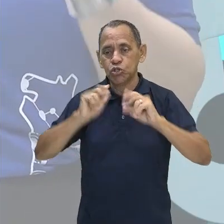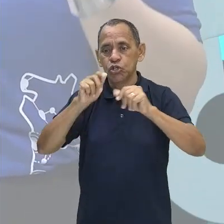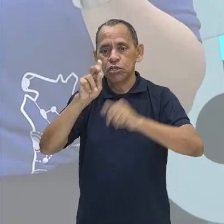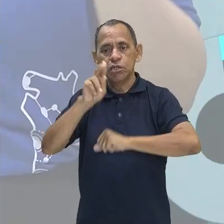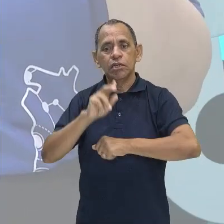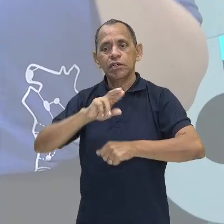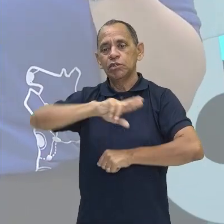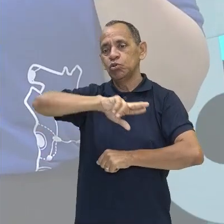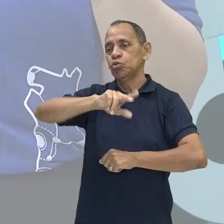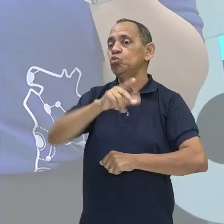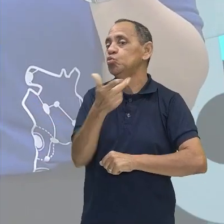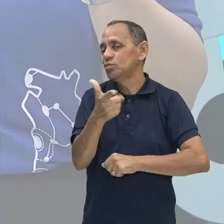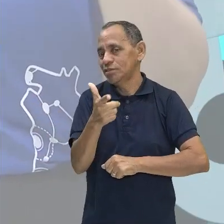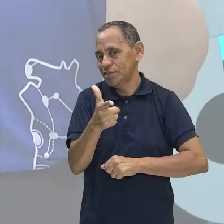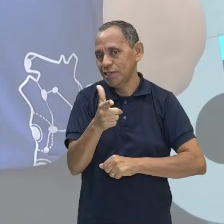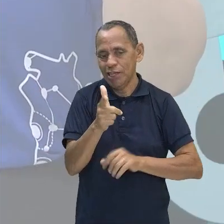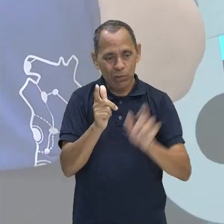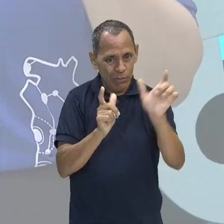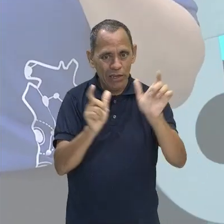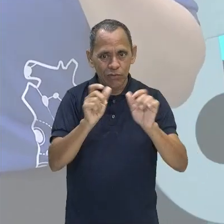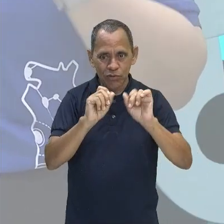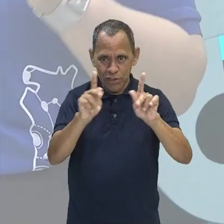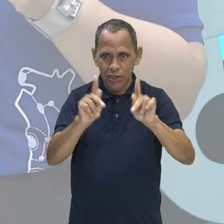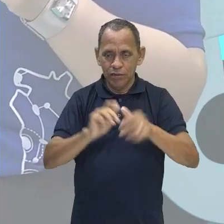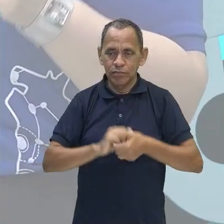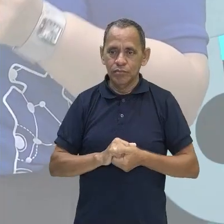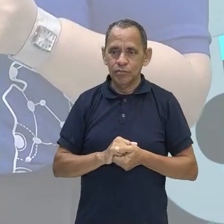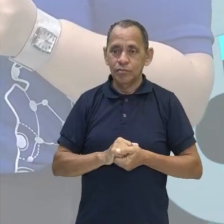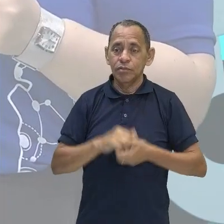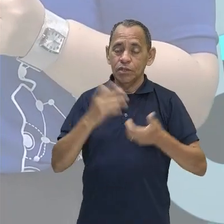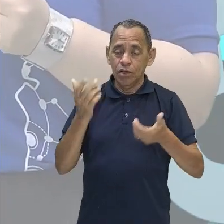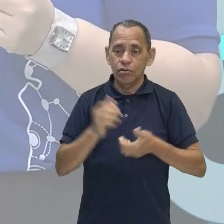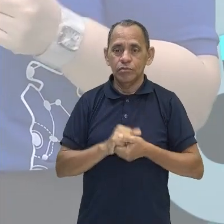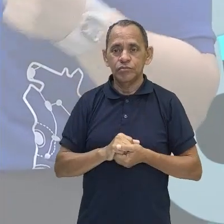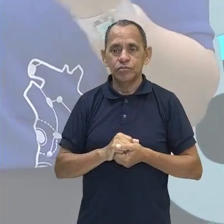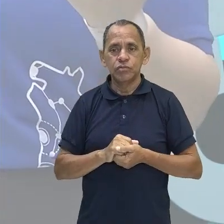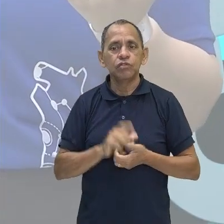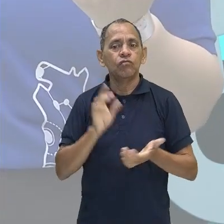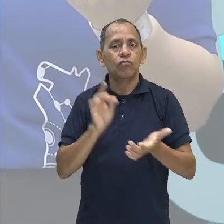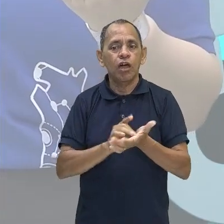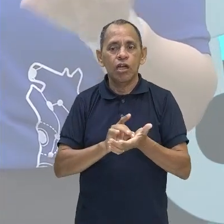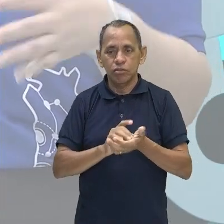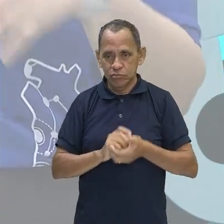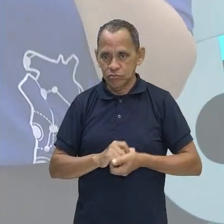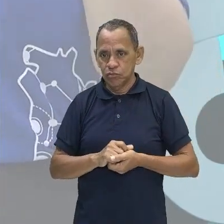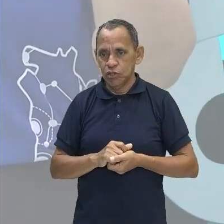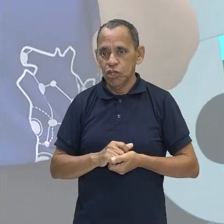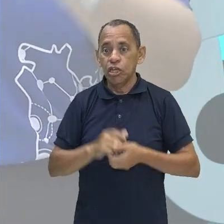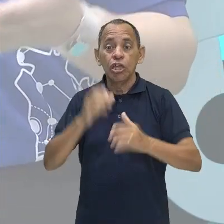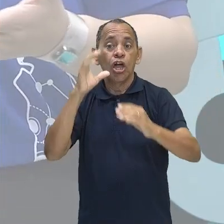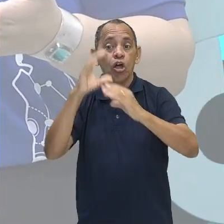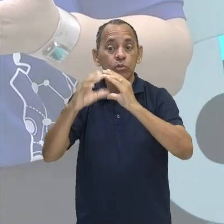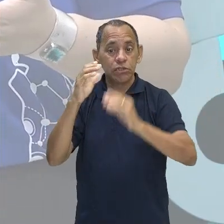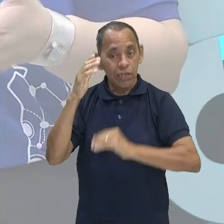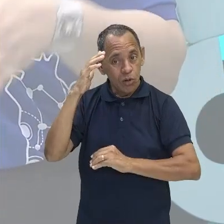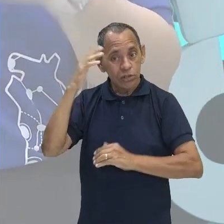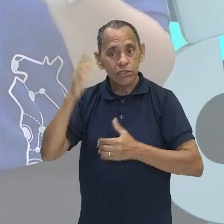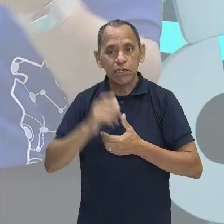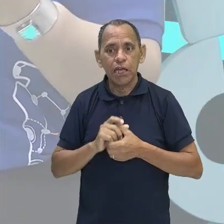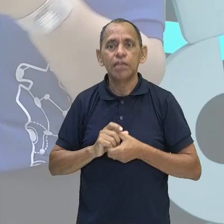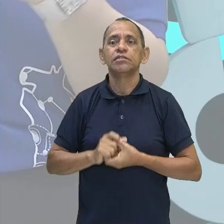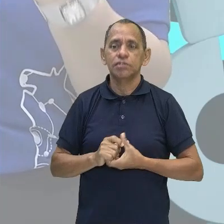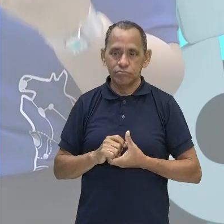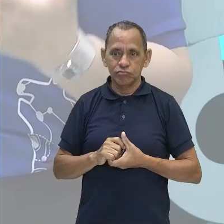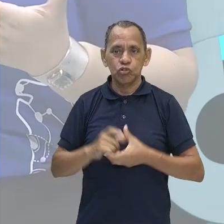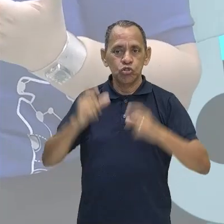utilizar palavra. Tudo bem assim? Então, é justamente a comunicação que ocorre, por exemplo, nos desenhos, né?